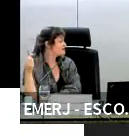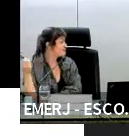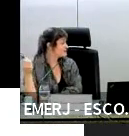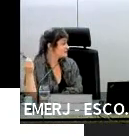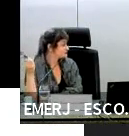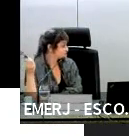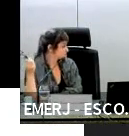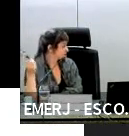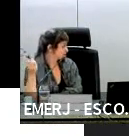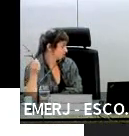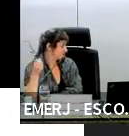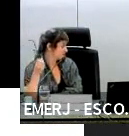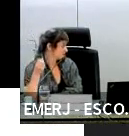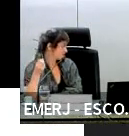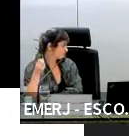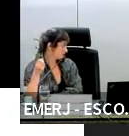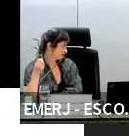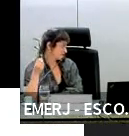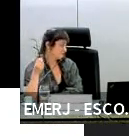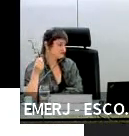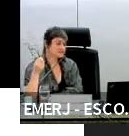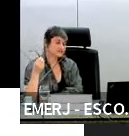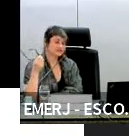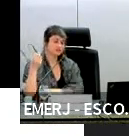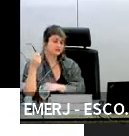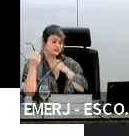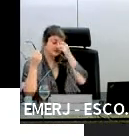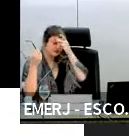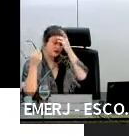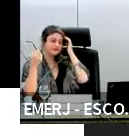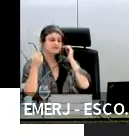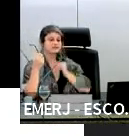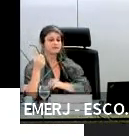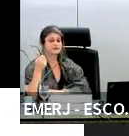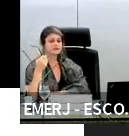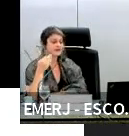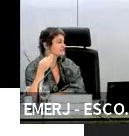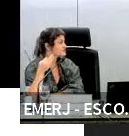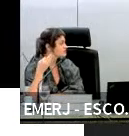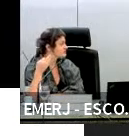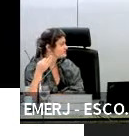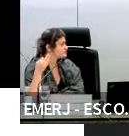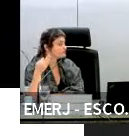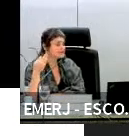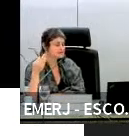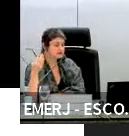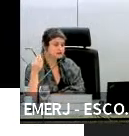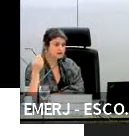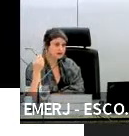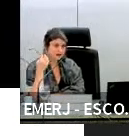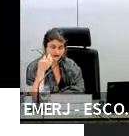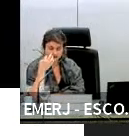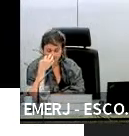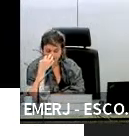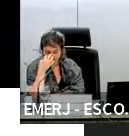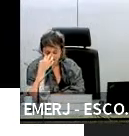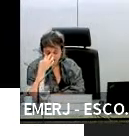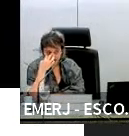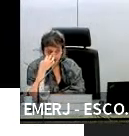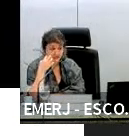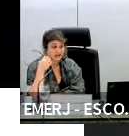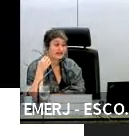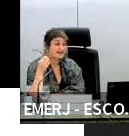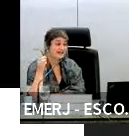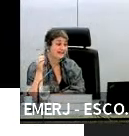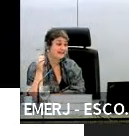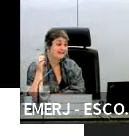e as agressões. A gente vai ver ao final nas falas exatamente essa expectativa, né, de que o processo de requalificação possa garantir uma vida um pouco mais segura, né, com menos